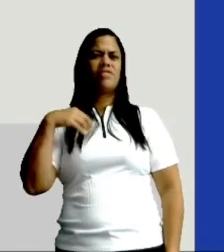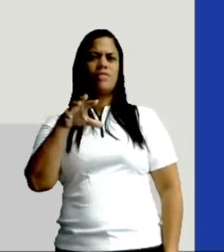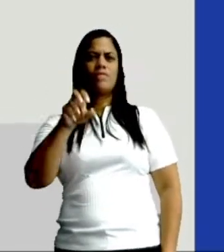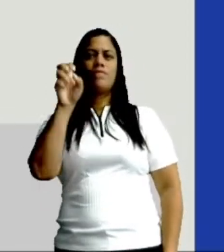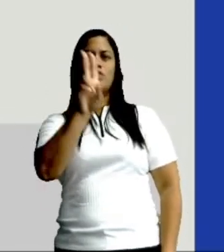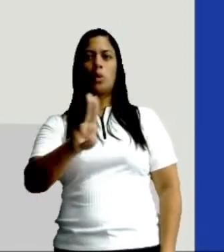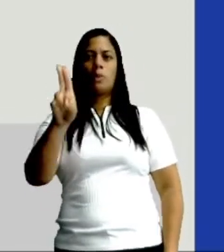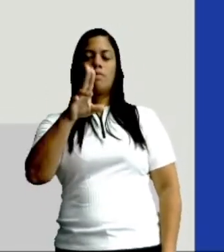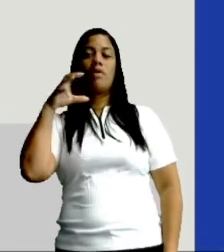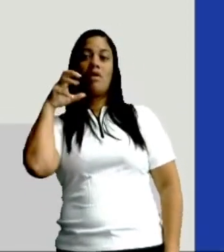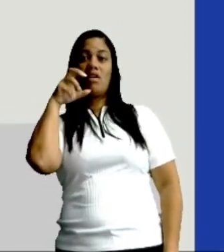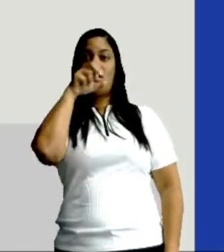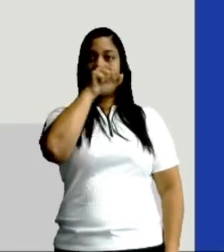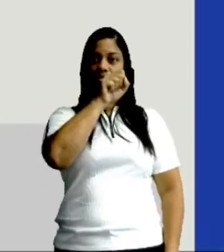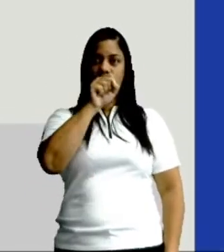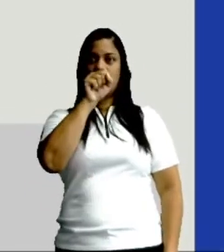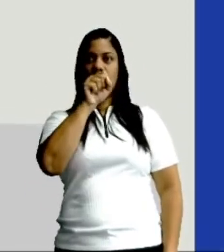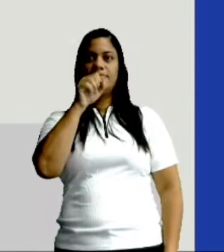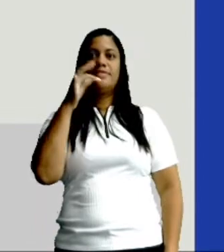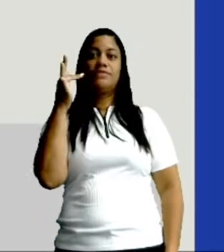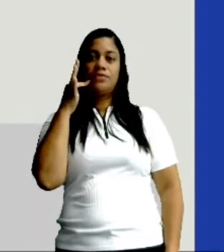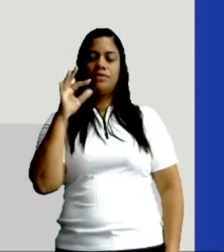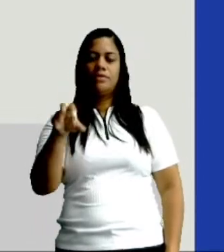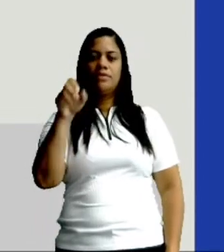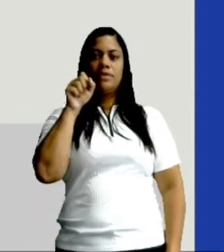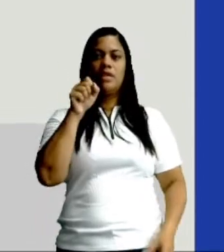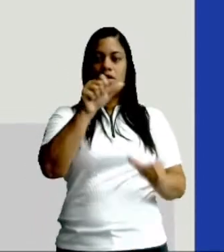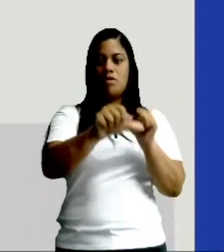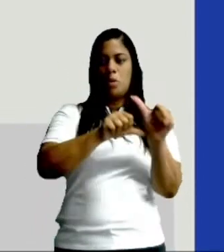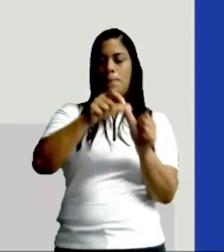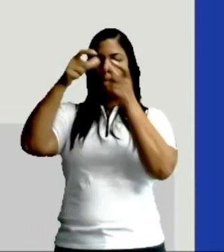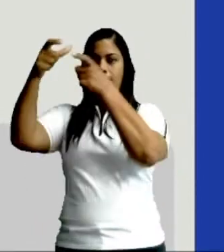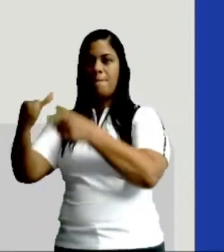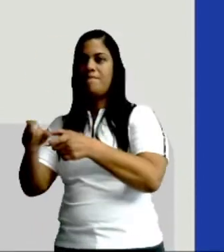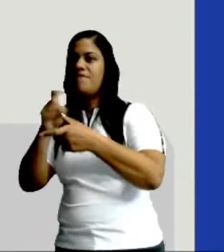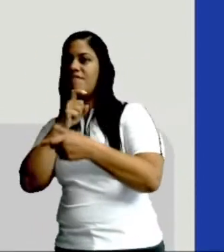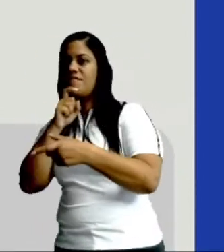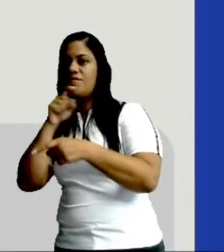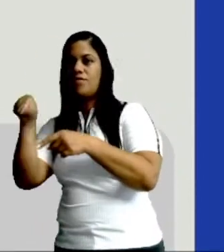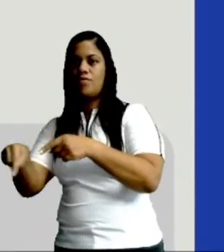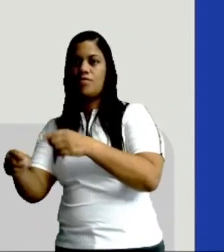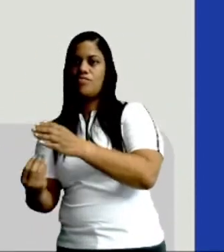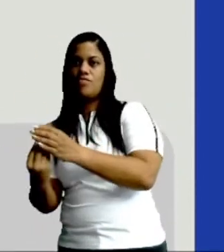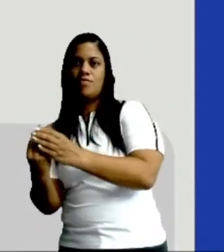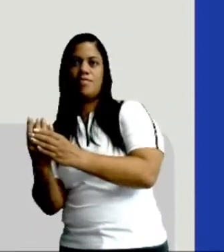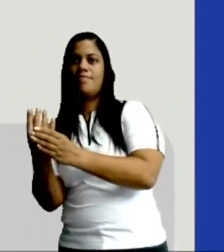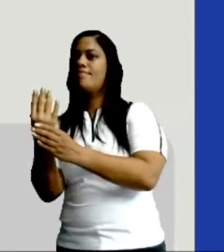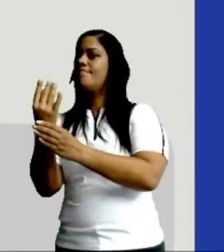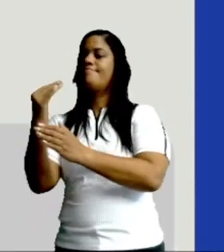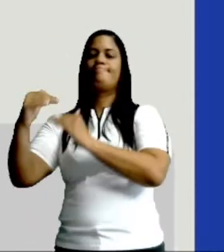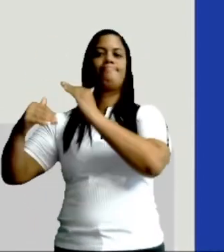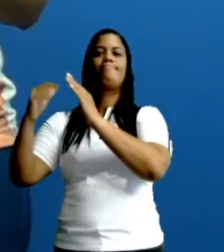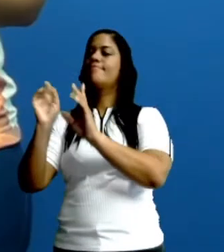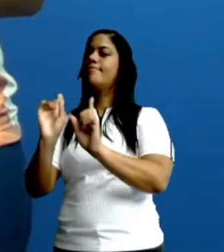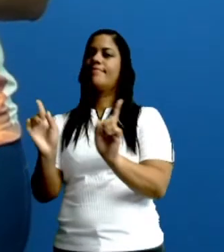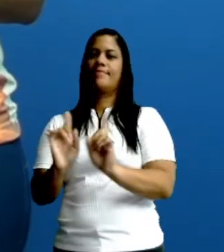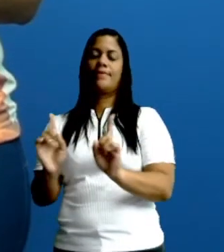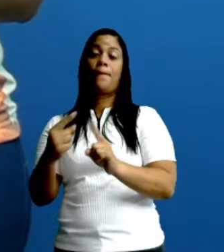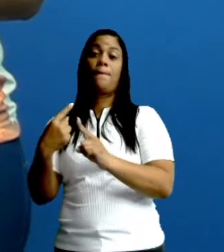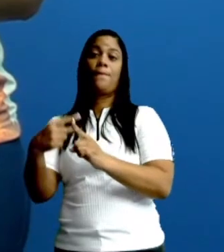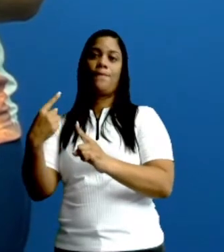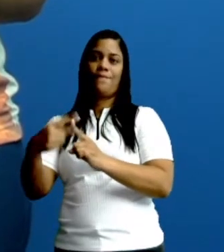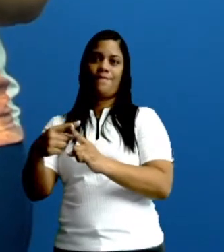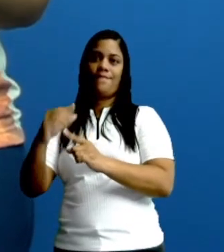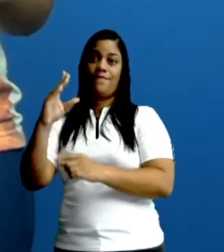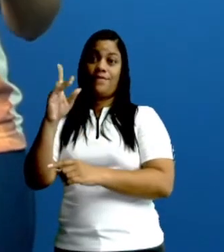fruta de clima quente e vou plantá-la no clima frio, essa planta ela não vai se desenvolver, porque não é o clima